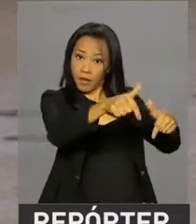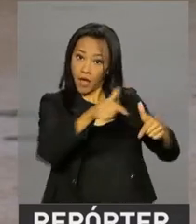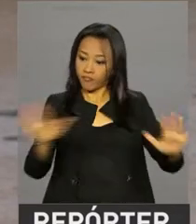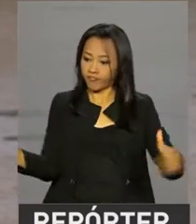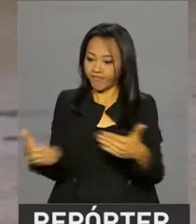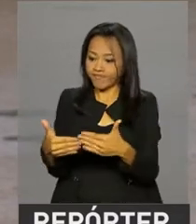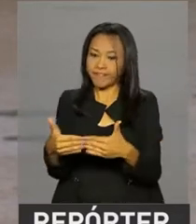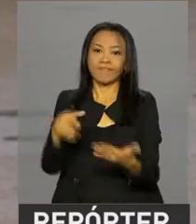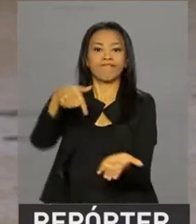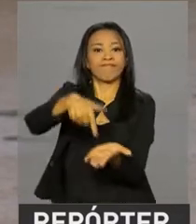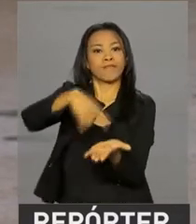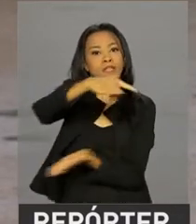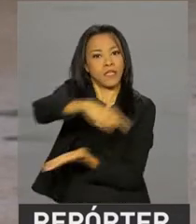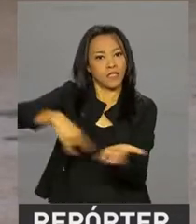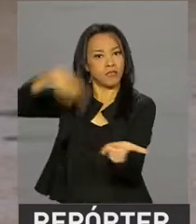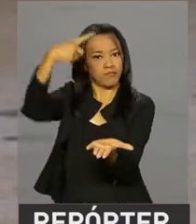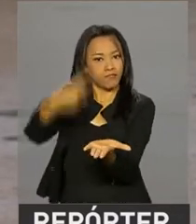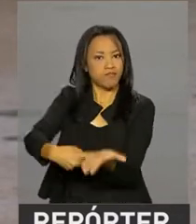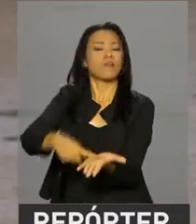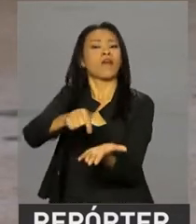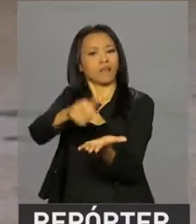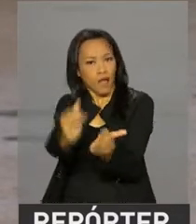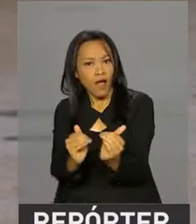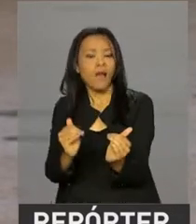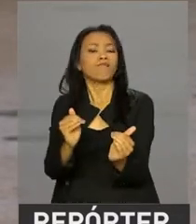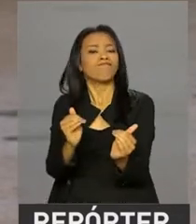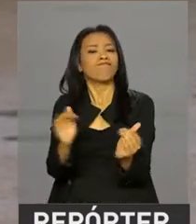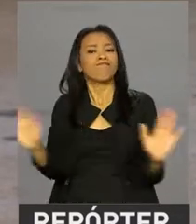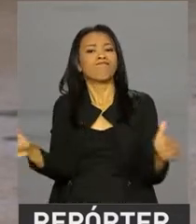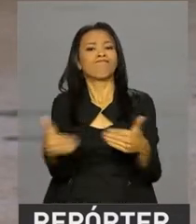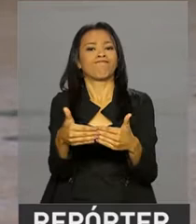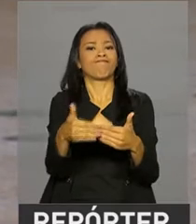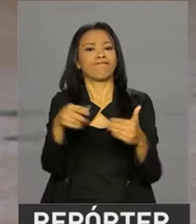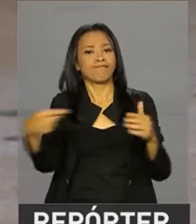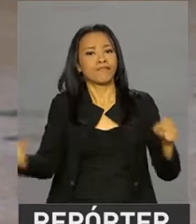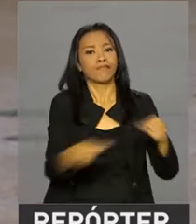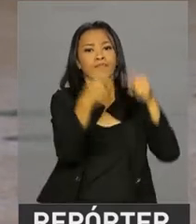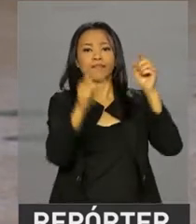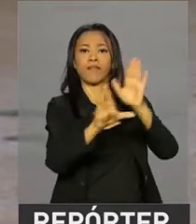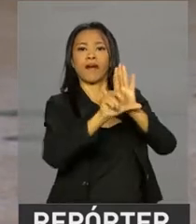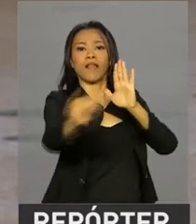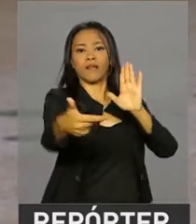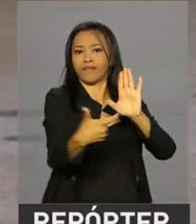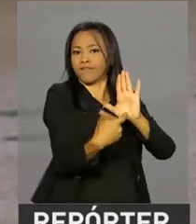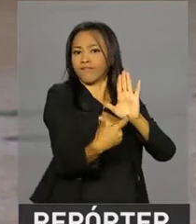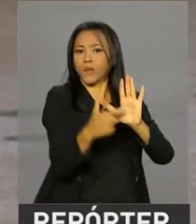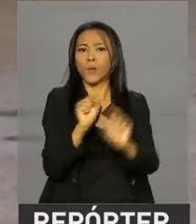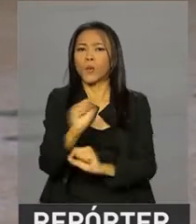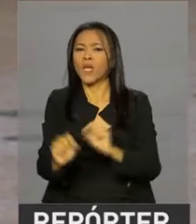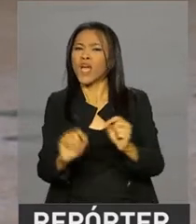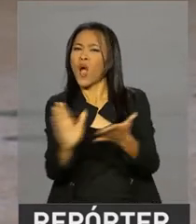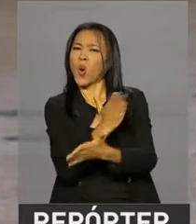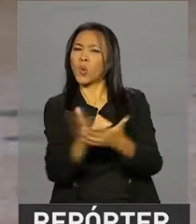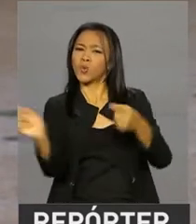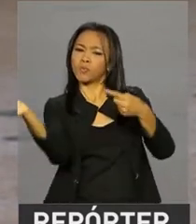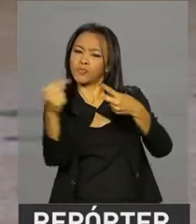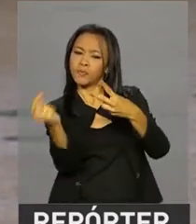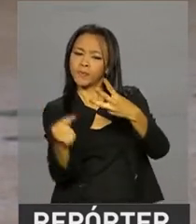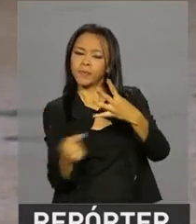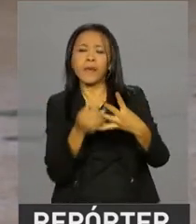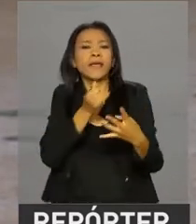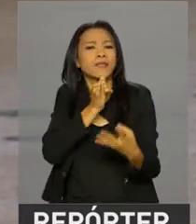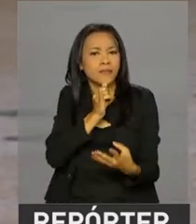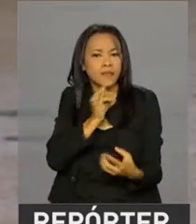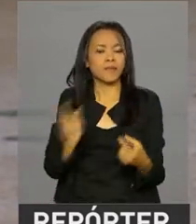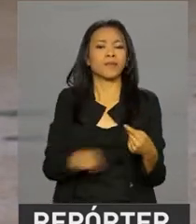se sobreponha, ela prevaleça ao que está estabelecido na lei com relação a alguns pontos, como, por